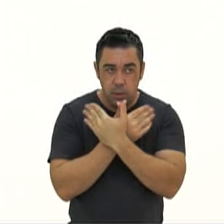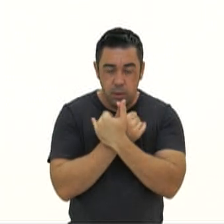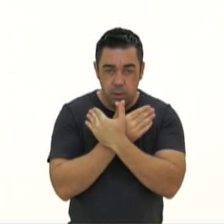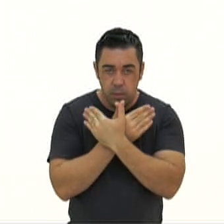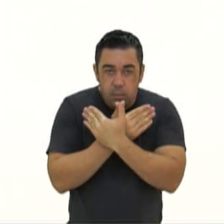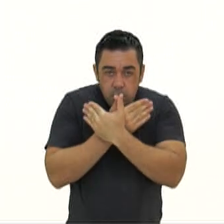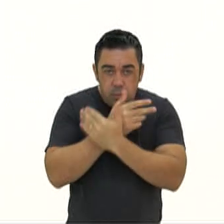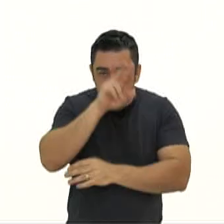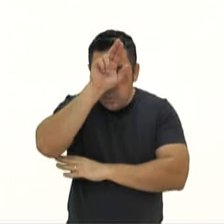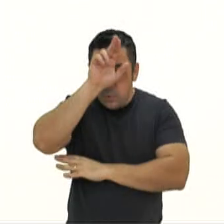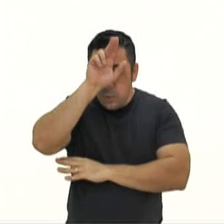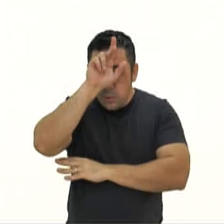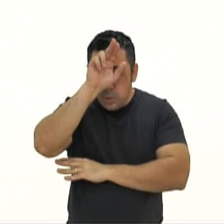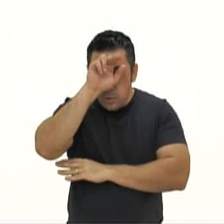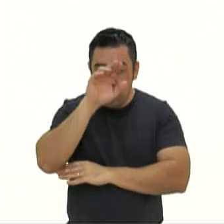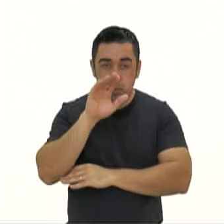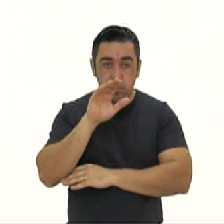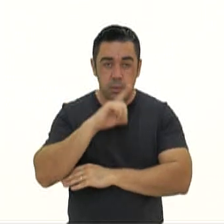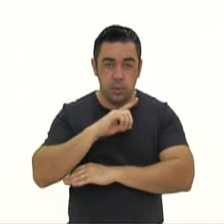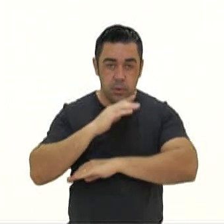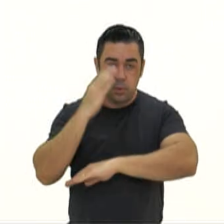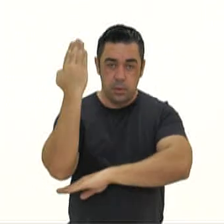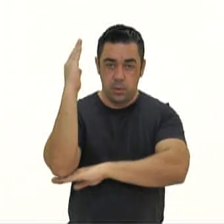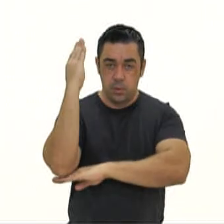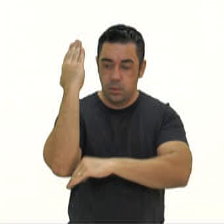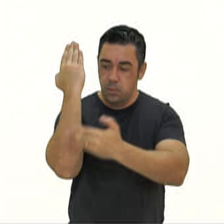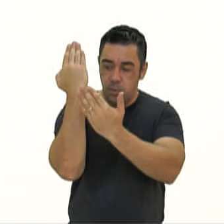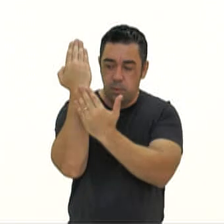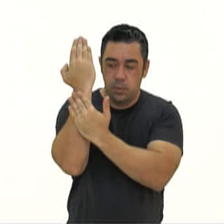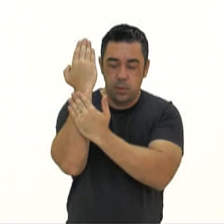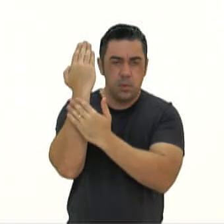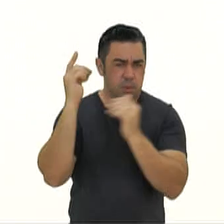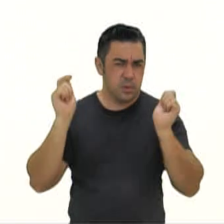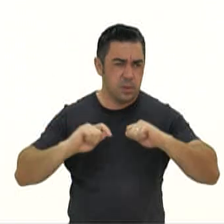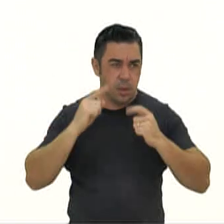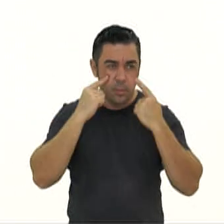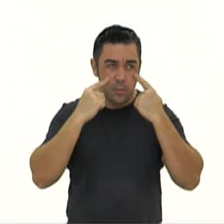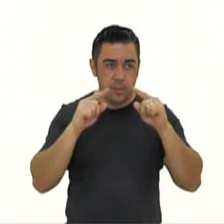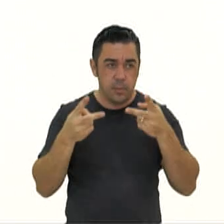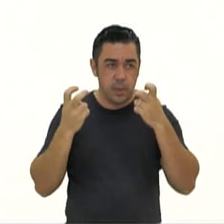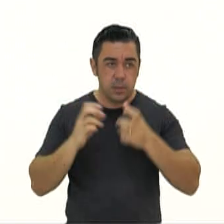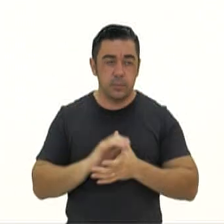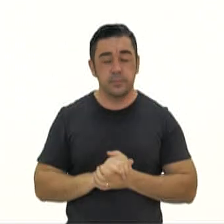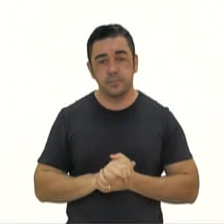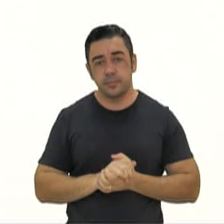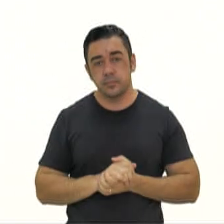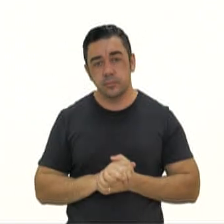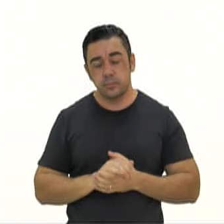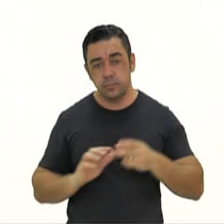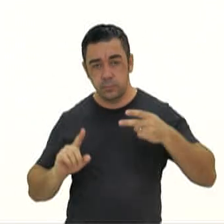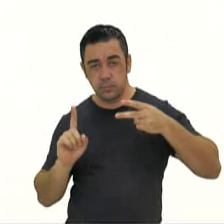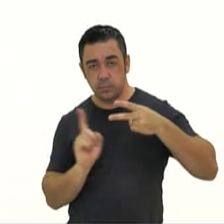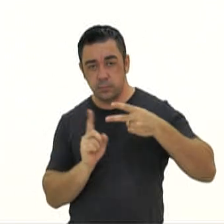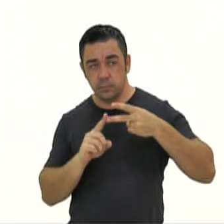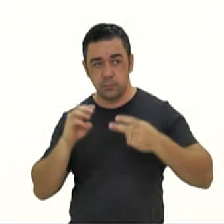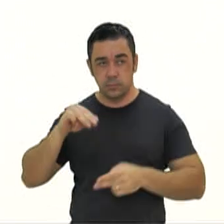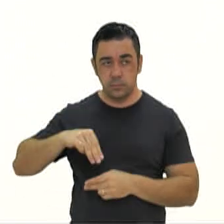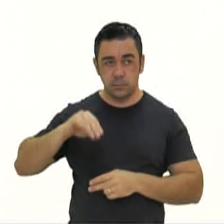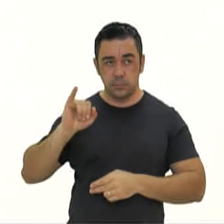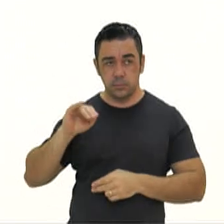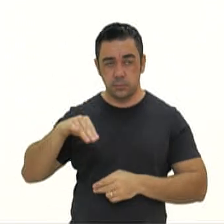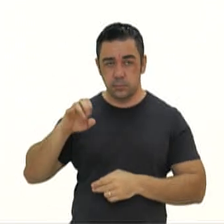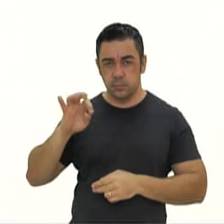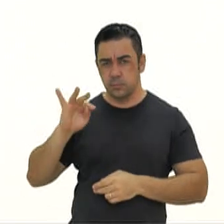um inseto? Tá bem tranquilo, até que tá tranquilo para a gente poder visualizar, né? E no segundo, no mimetismo,